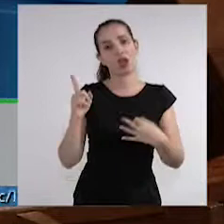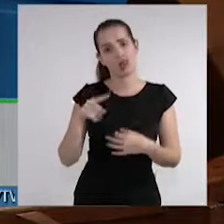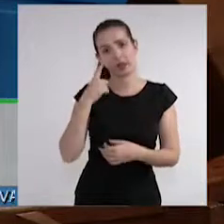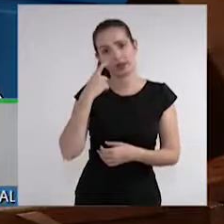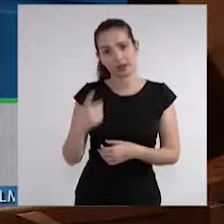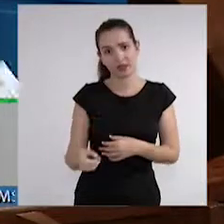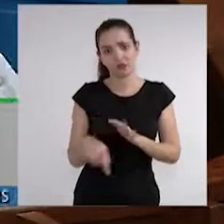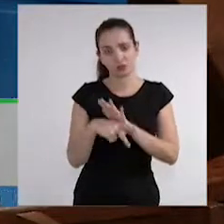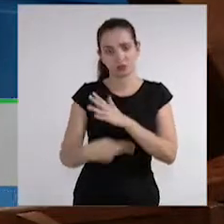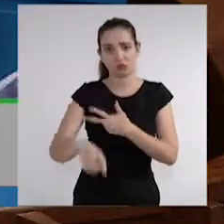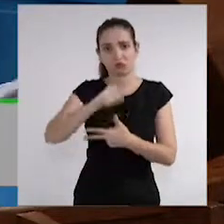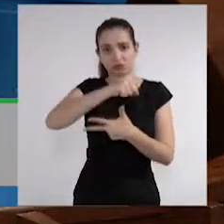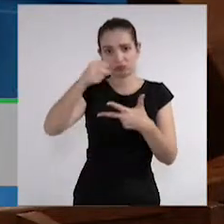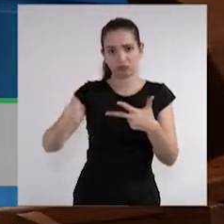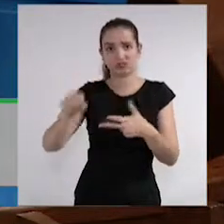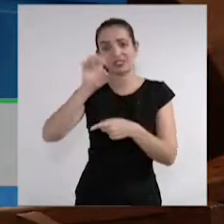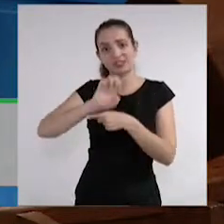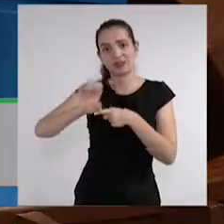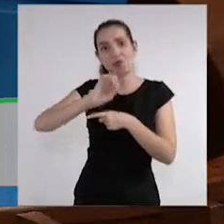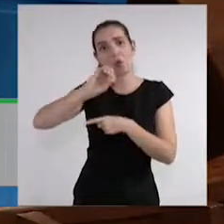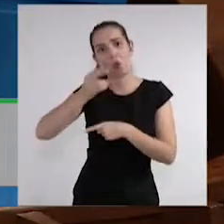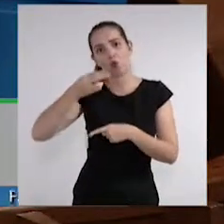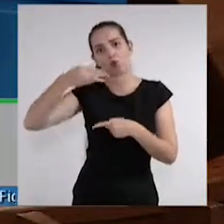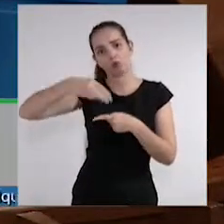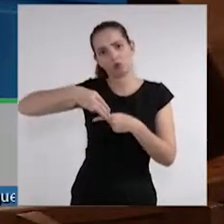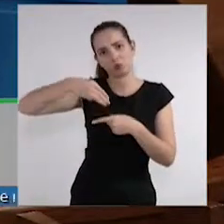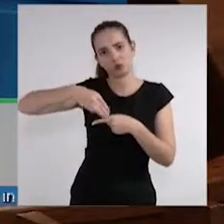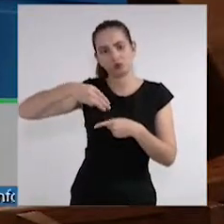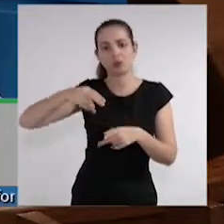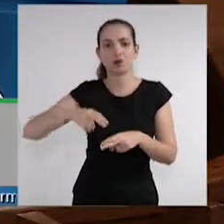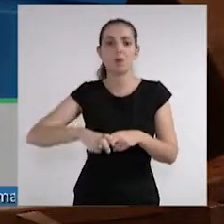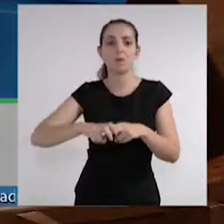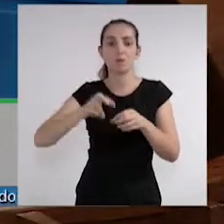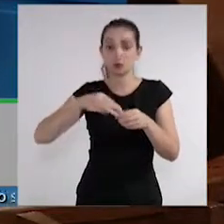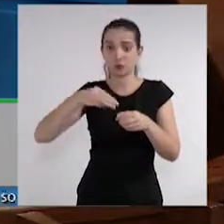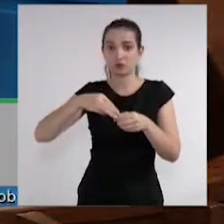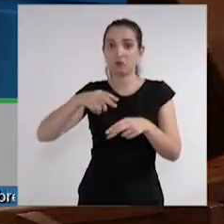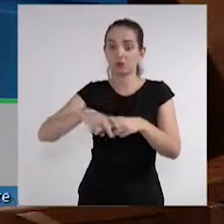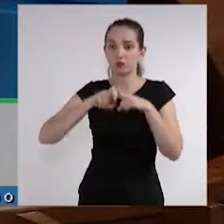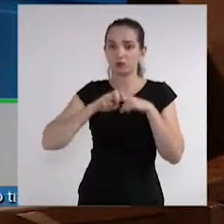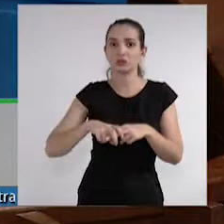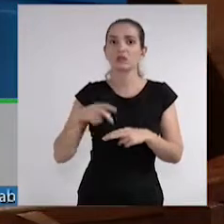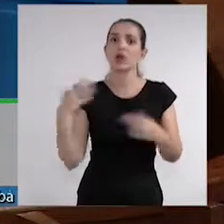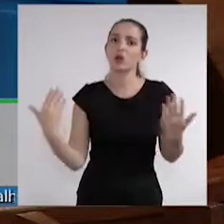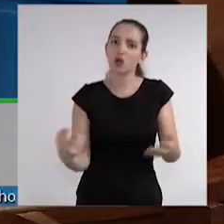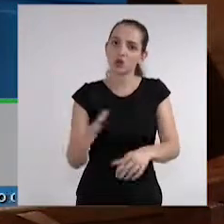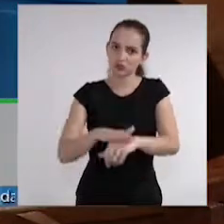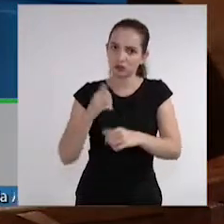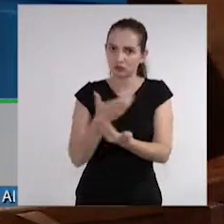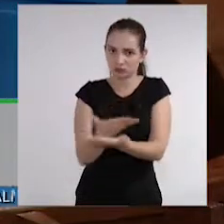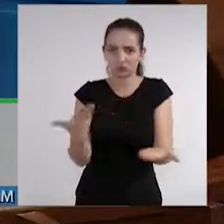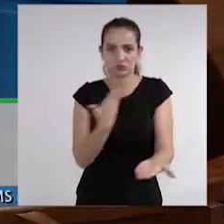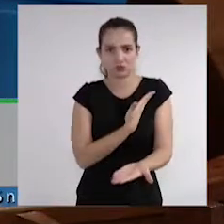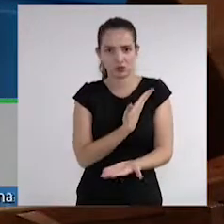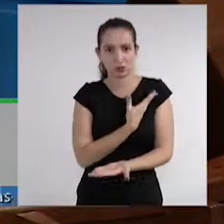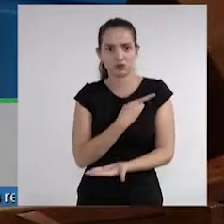interesse do poder público, tanto estadual quanto municipal, razão pela qual eu convoco os nobres pares, não é, a